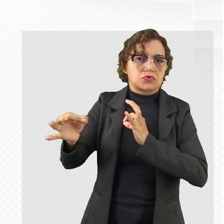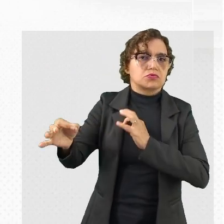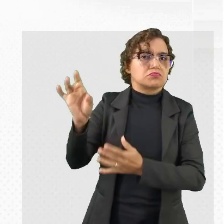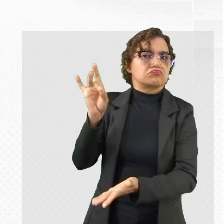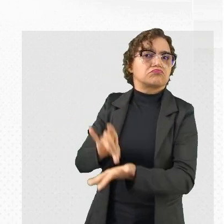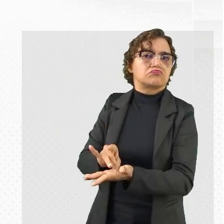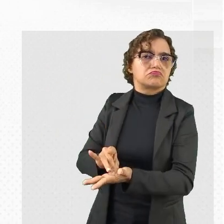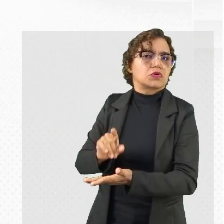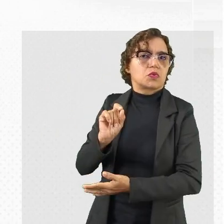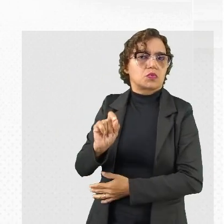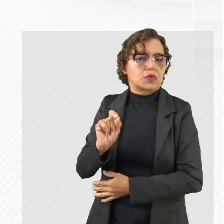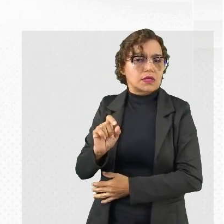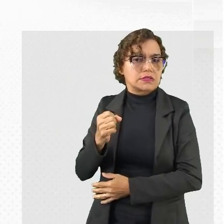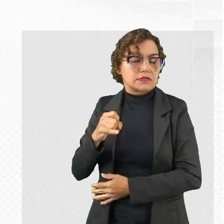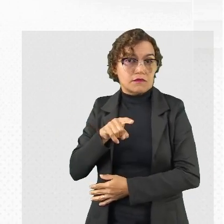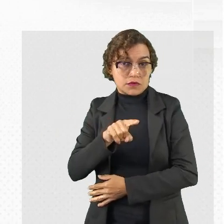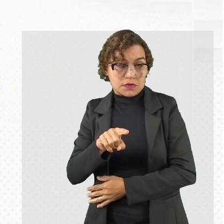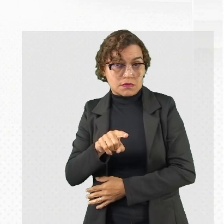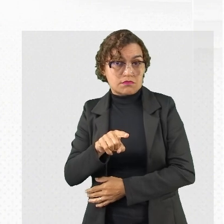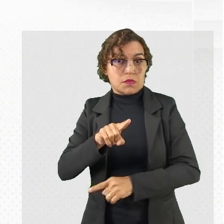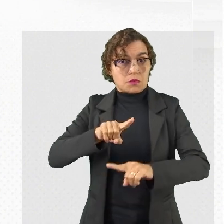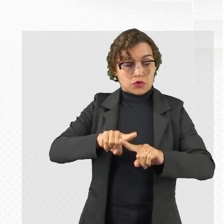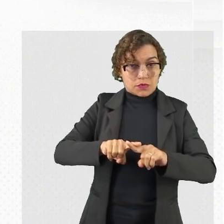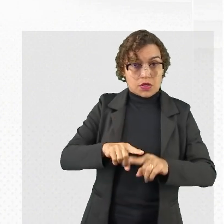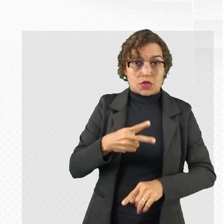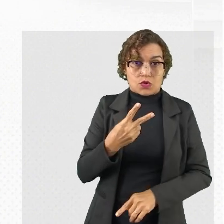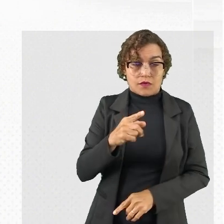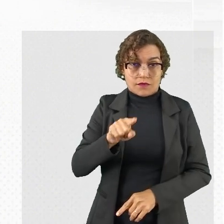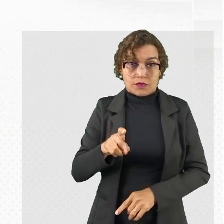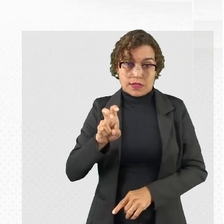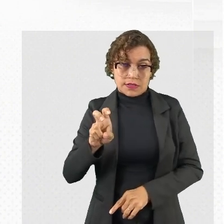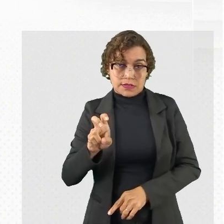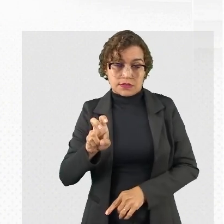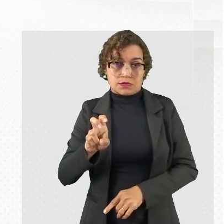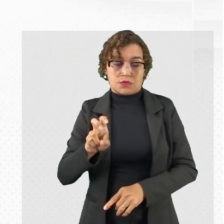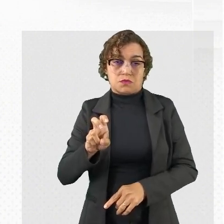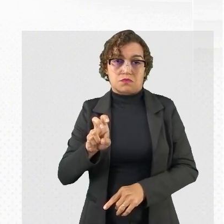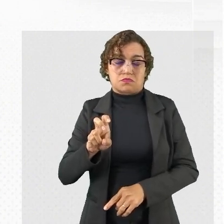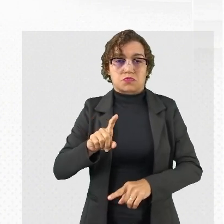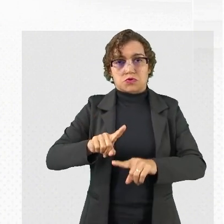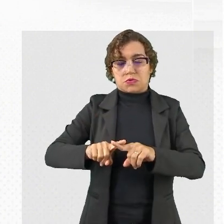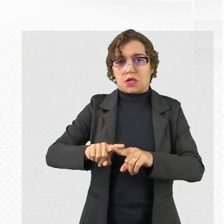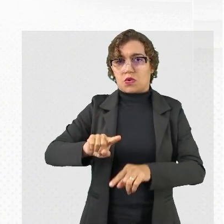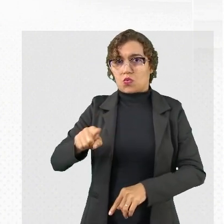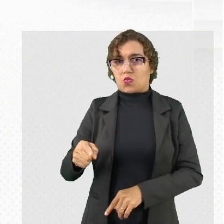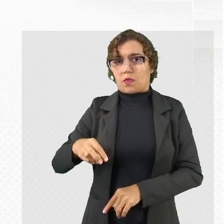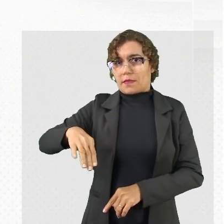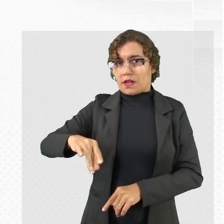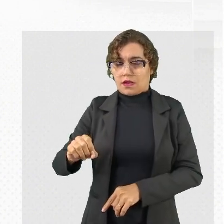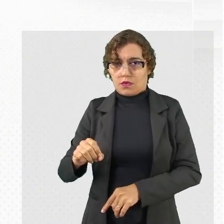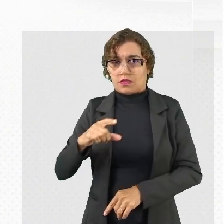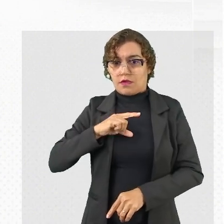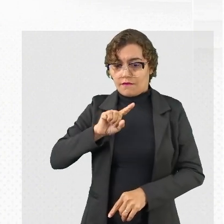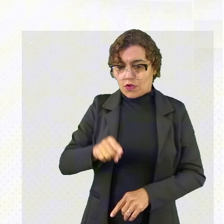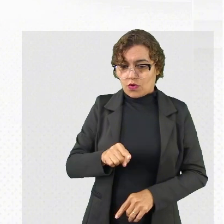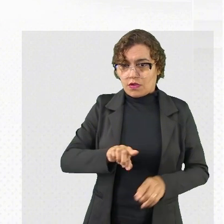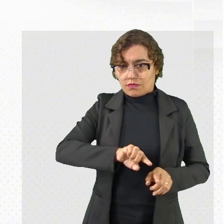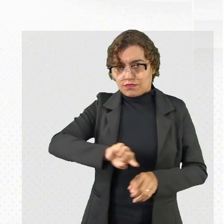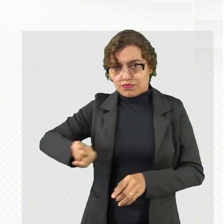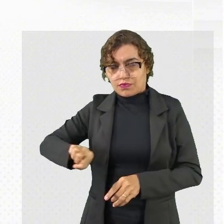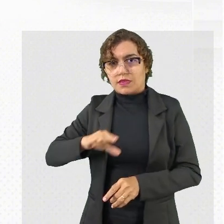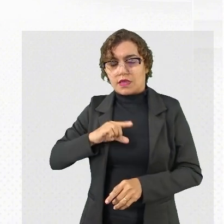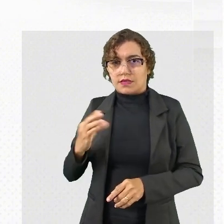real, se você multiplicar 2,5 por 1 milhão, né, você corre uma vírgula e acrescenta